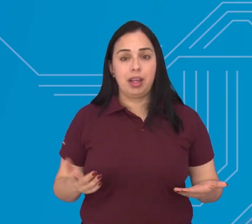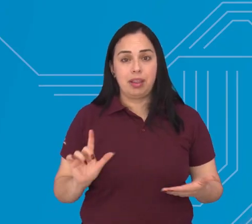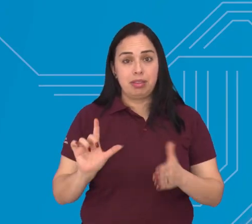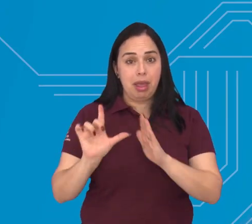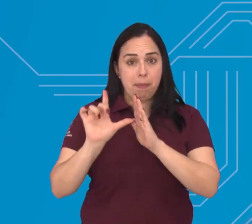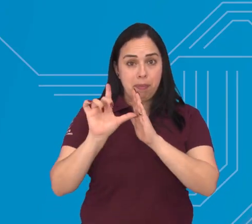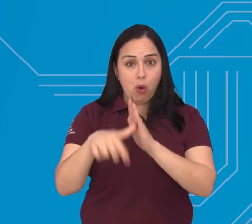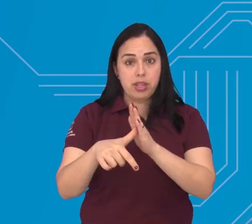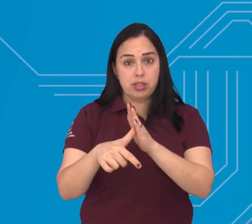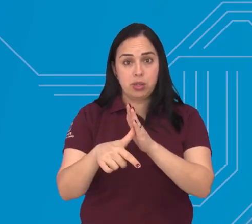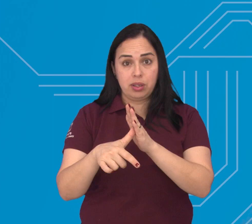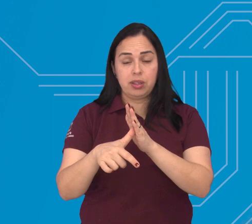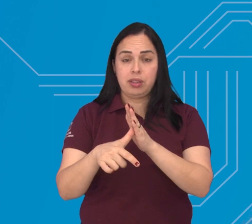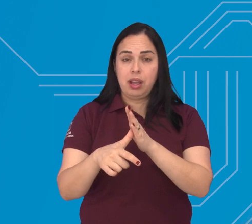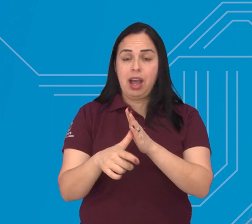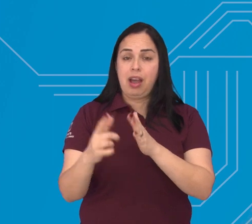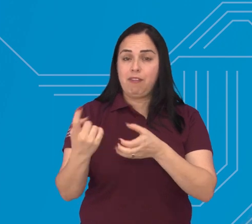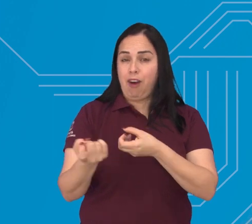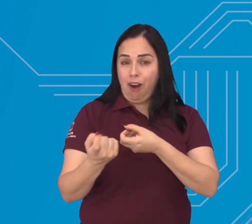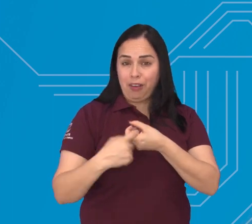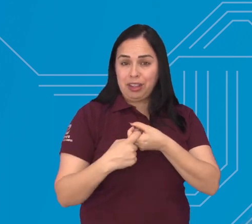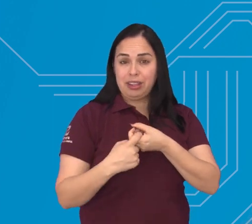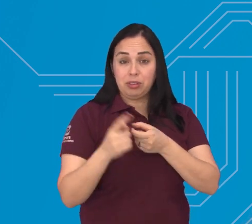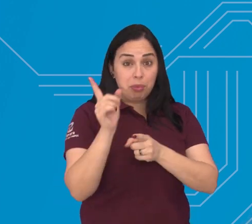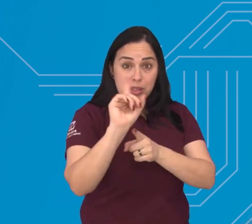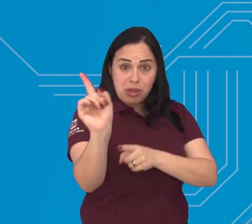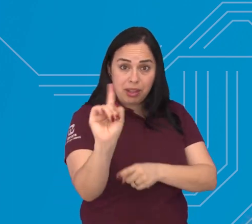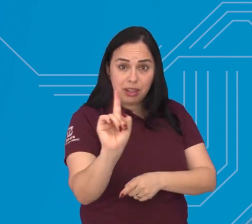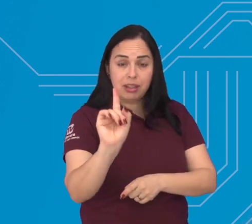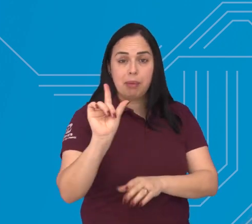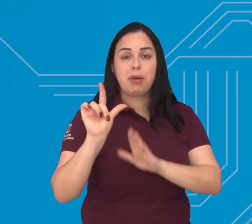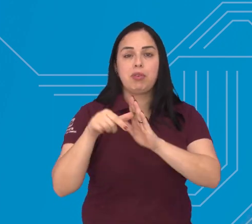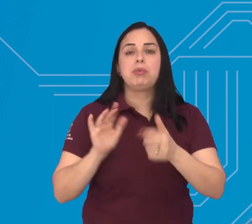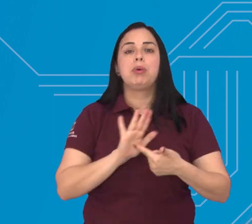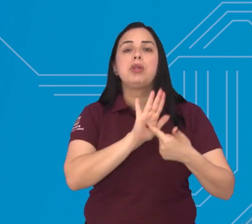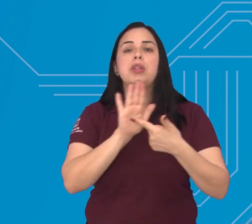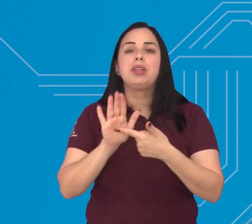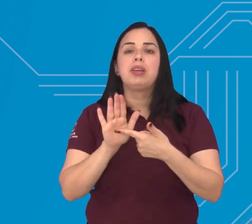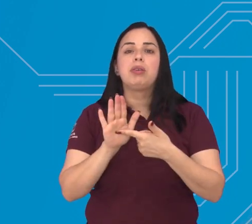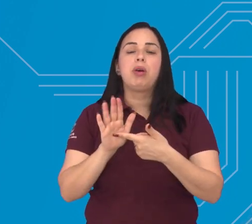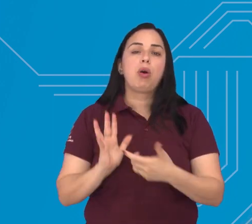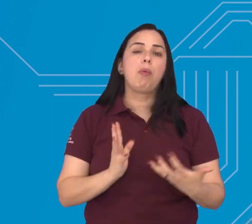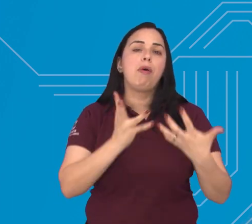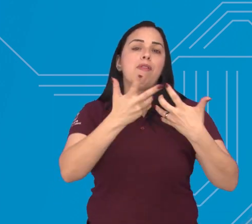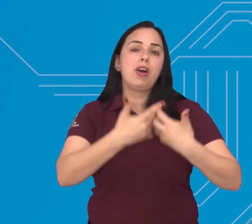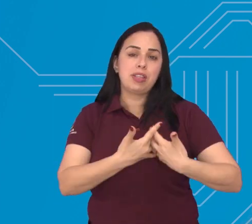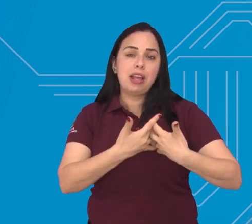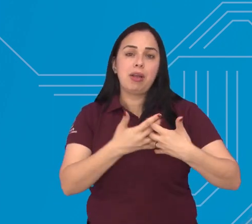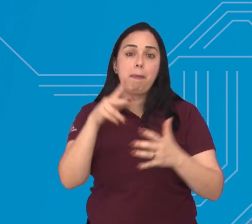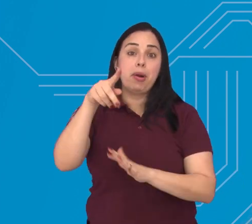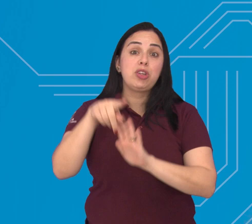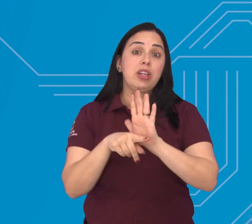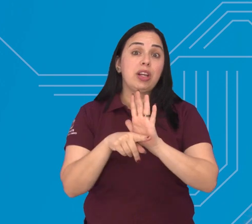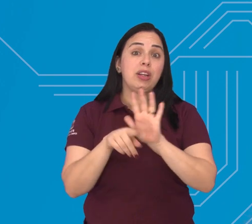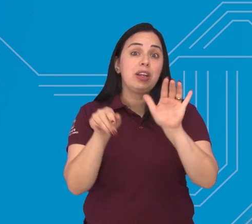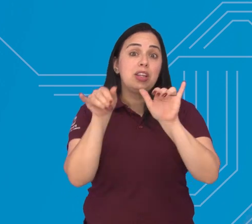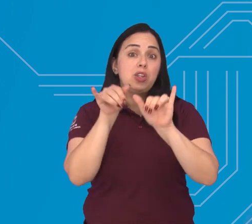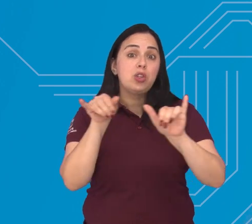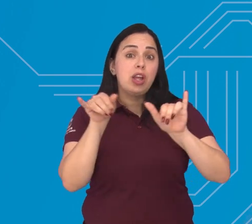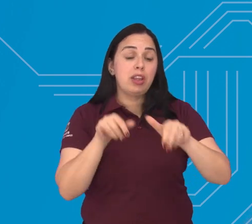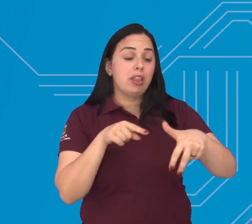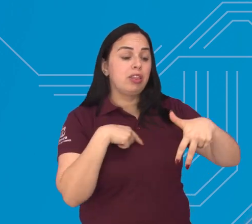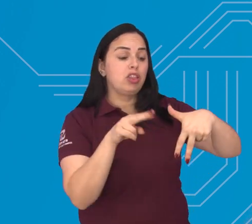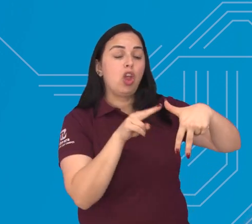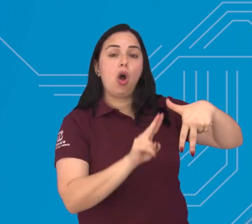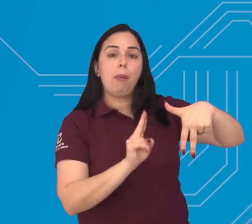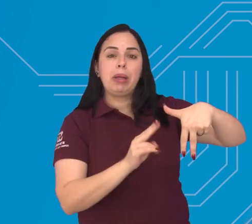gente volta depois de uma pausa rápida, mas não sai daí, porque no próximo bloco vamos te mostrar como vai funcionar o projeto que